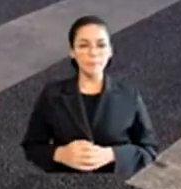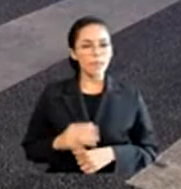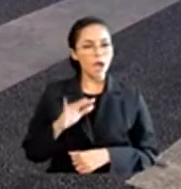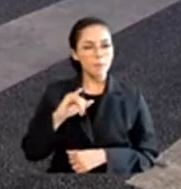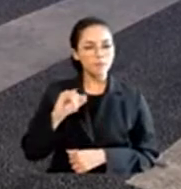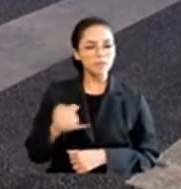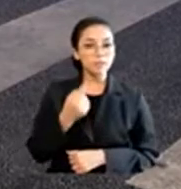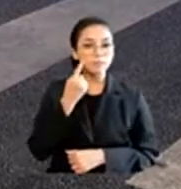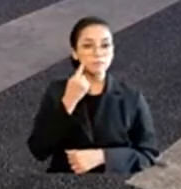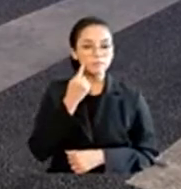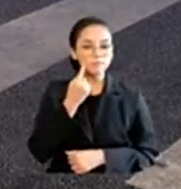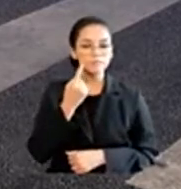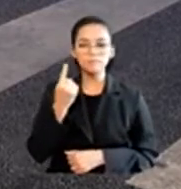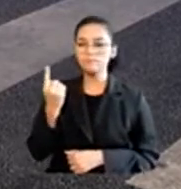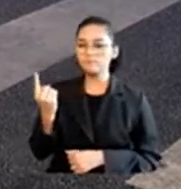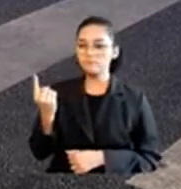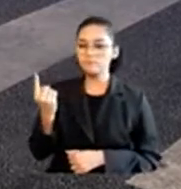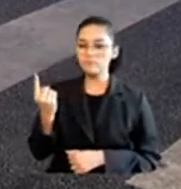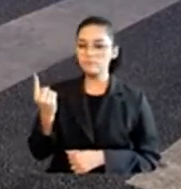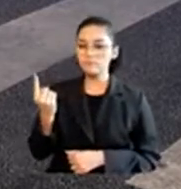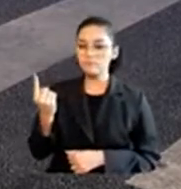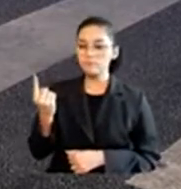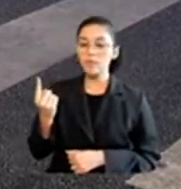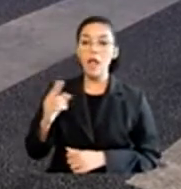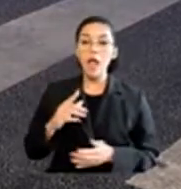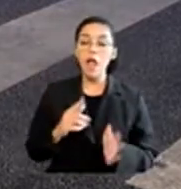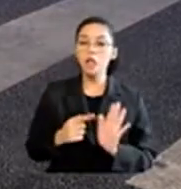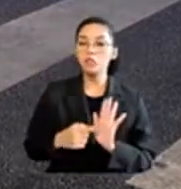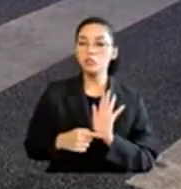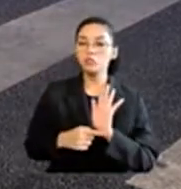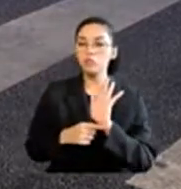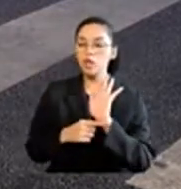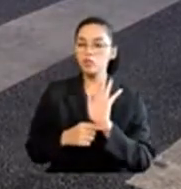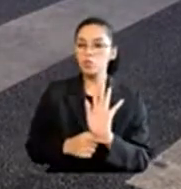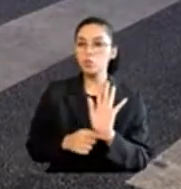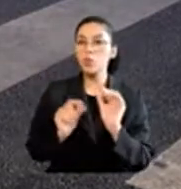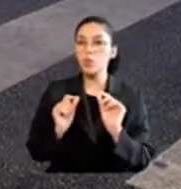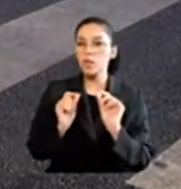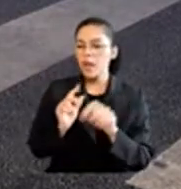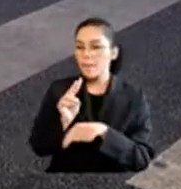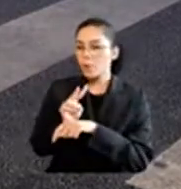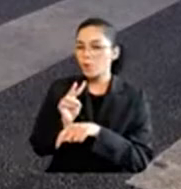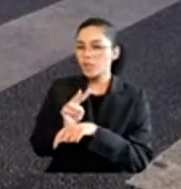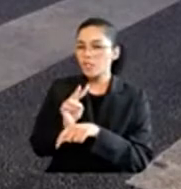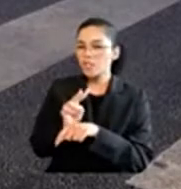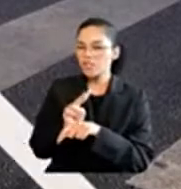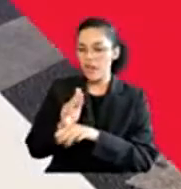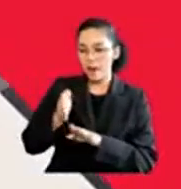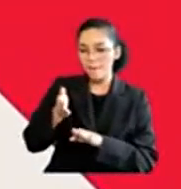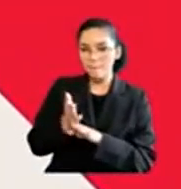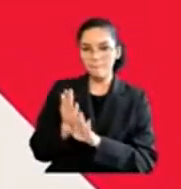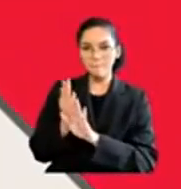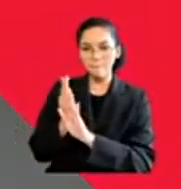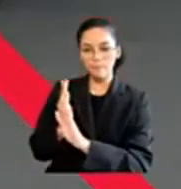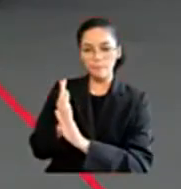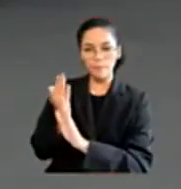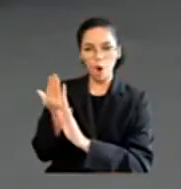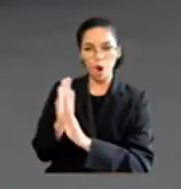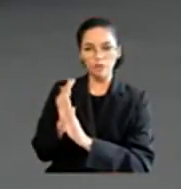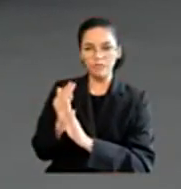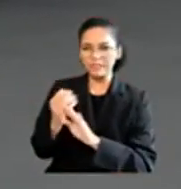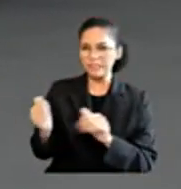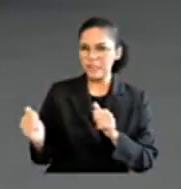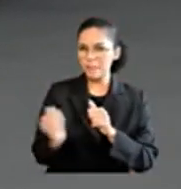temos os frisos que ajudam a proteger a porta lateral daqueles amassados que a gente sabe o quanto nos chateia.